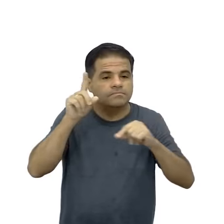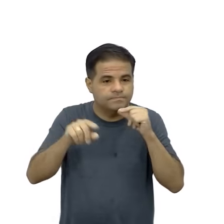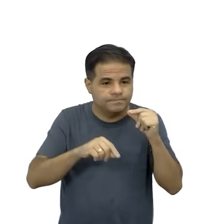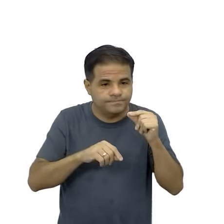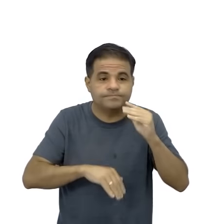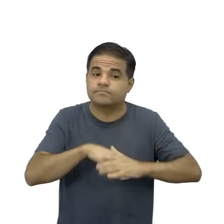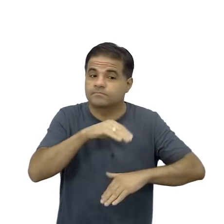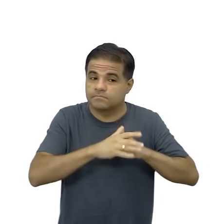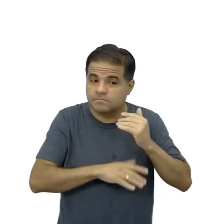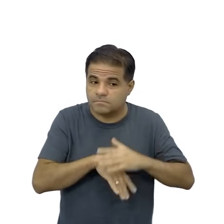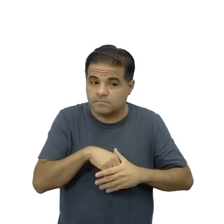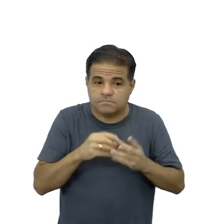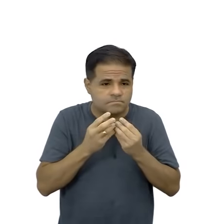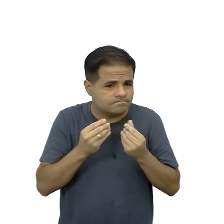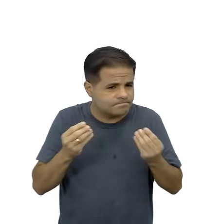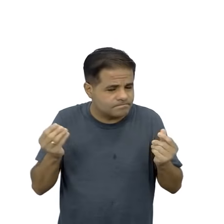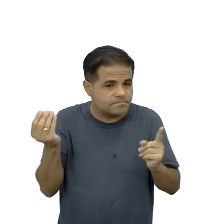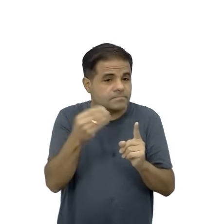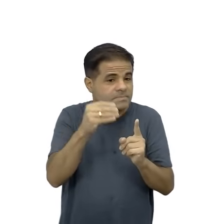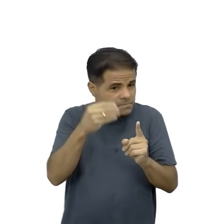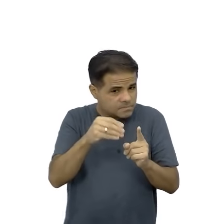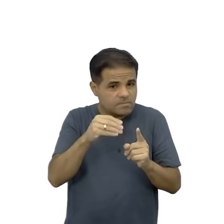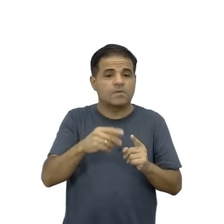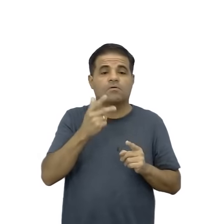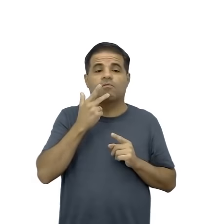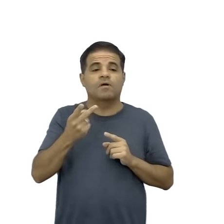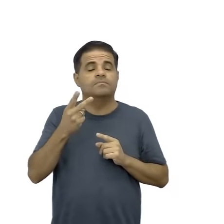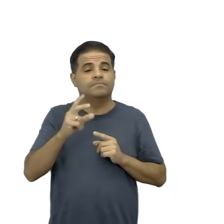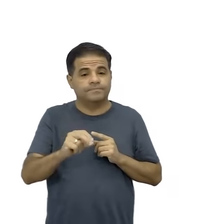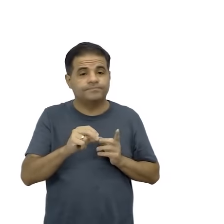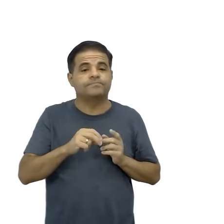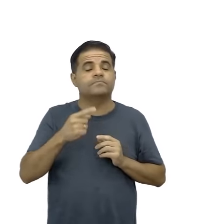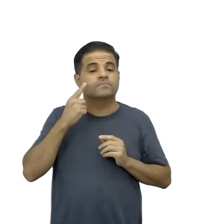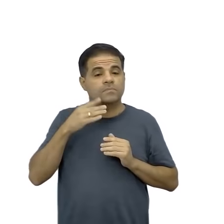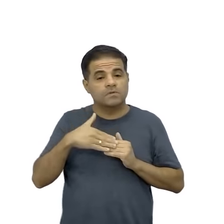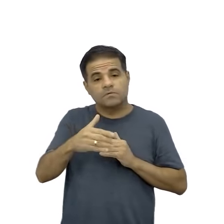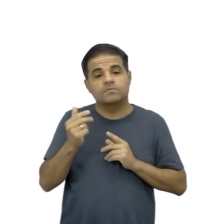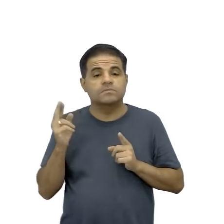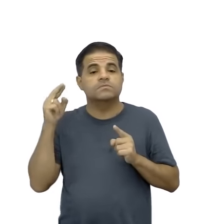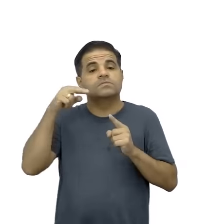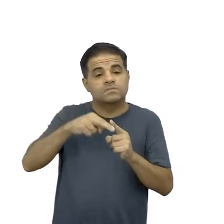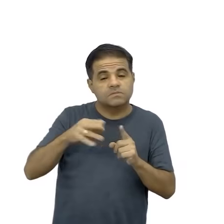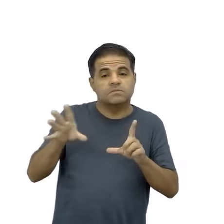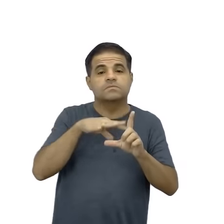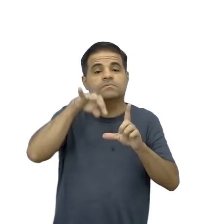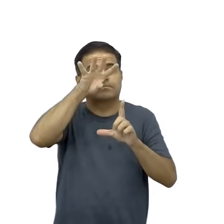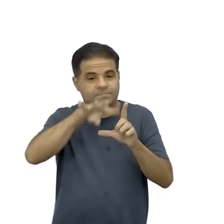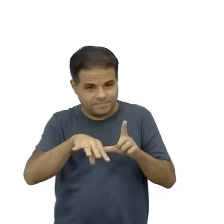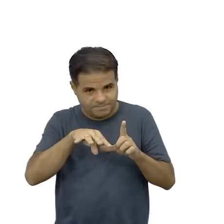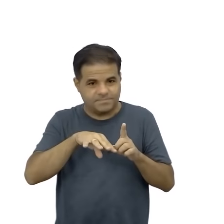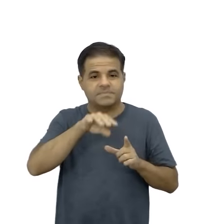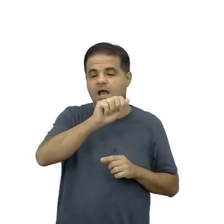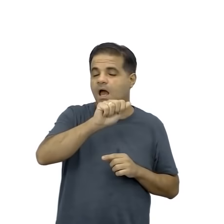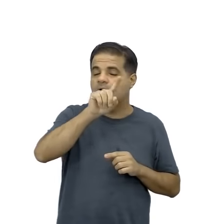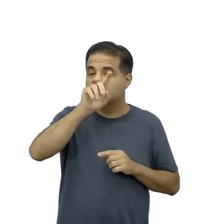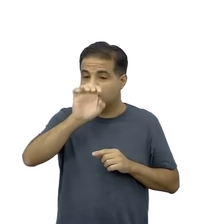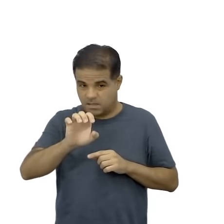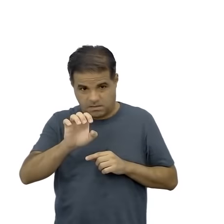as habilidades fragilizadas, como eu falei anteriormente. Aí eu vou na matriz de referência ADE,